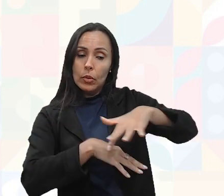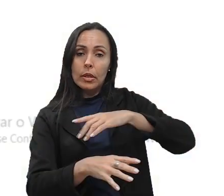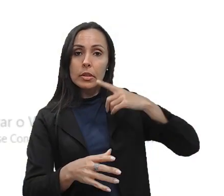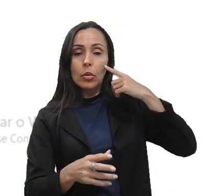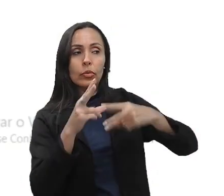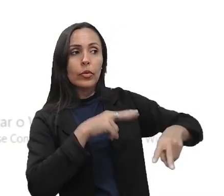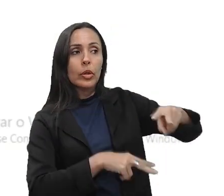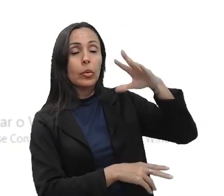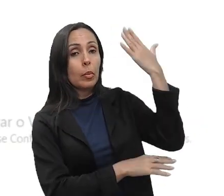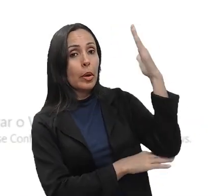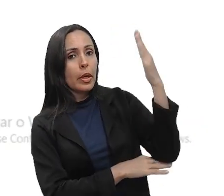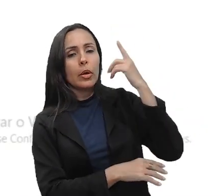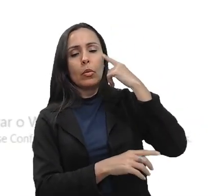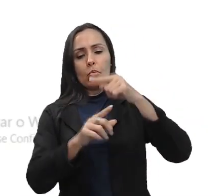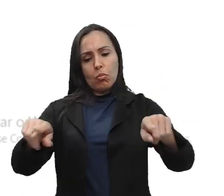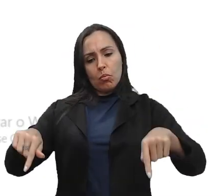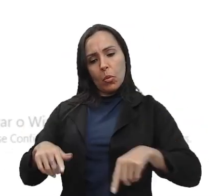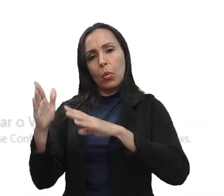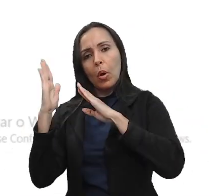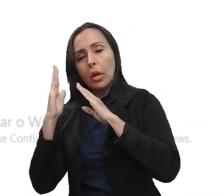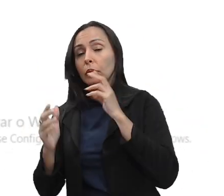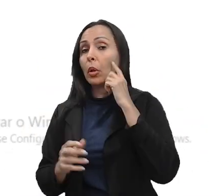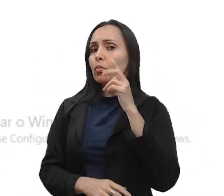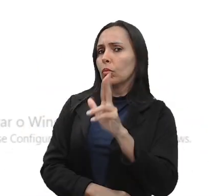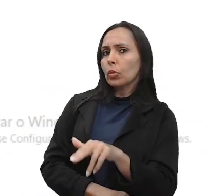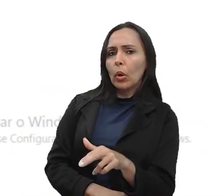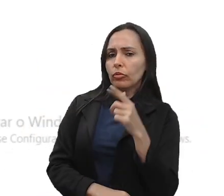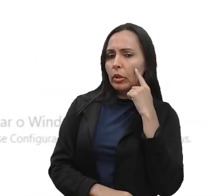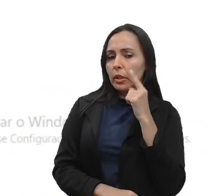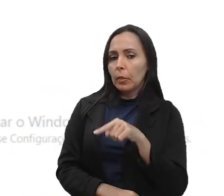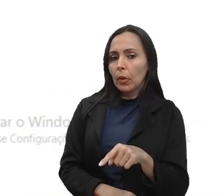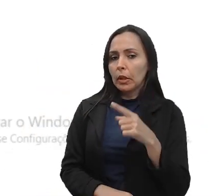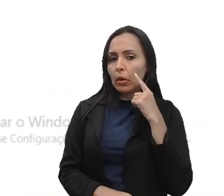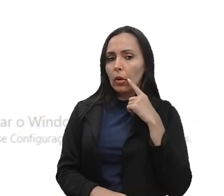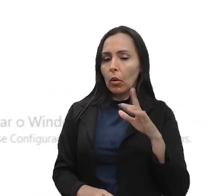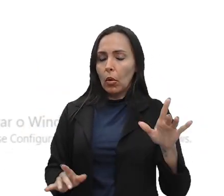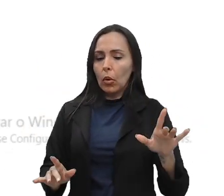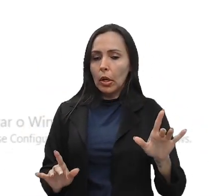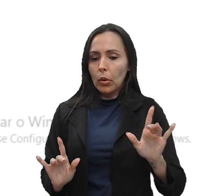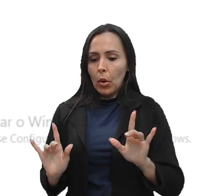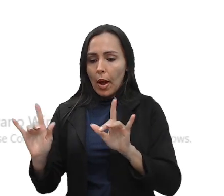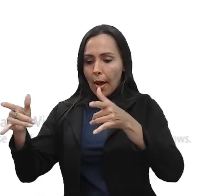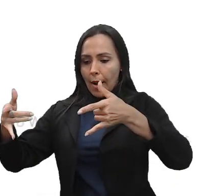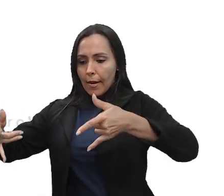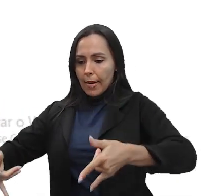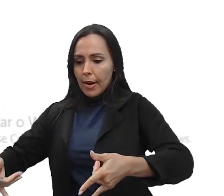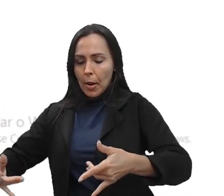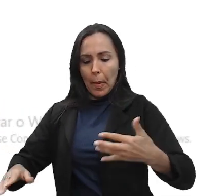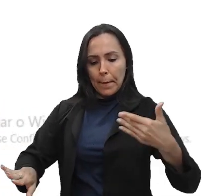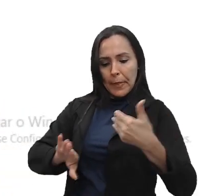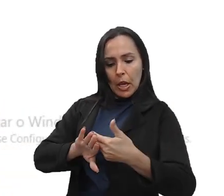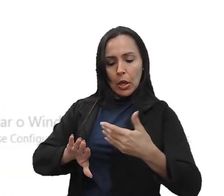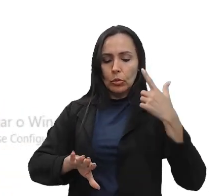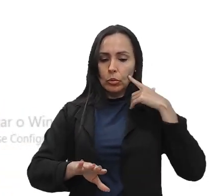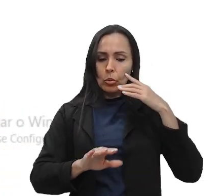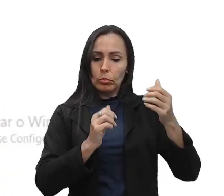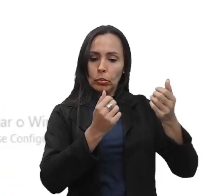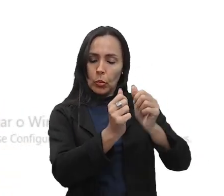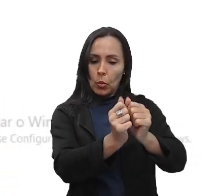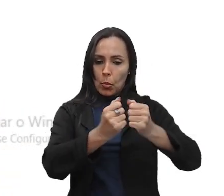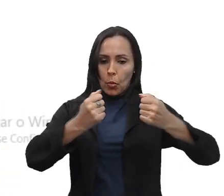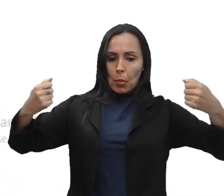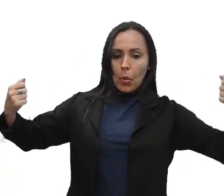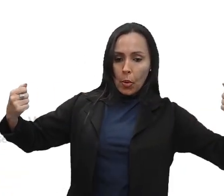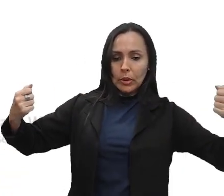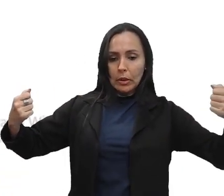quarto, né? Então, nunca a gente pode estar colocando a cama muito próximo desse guarda-roupa, porque a gente vai precisar abrir